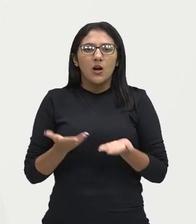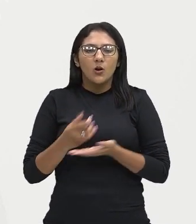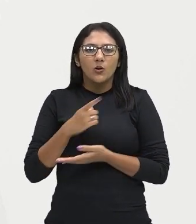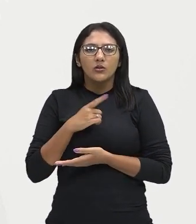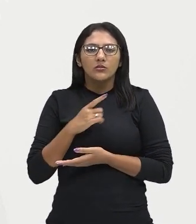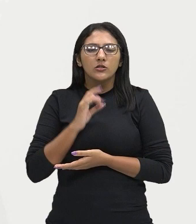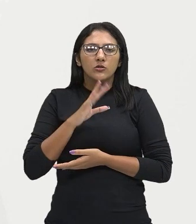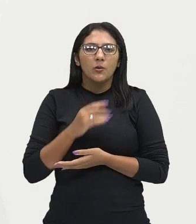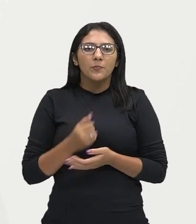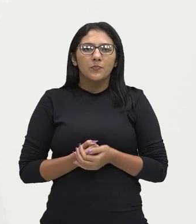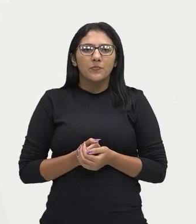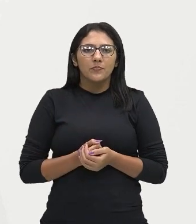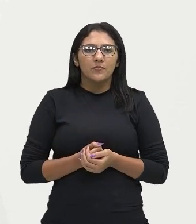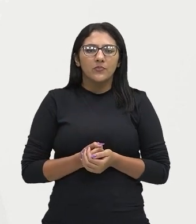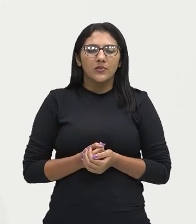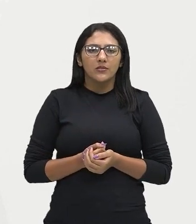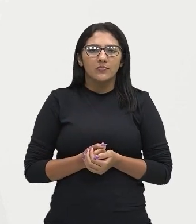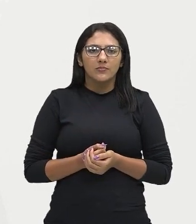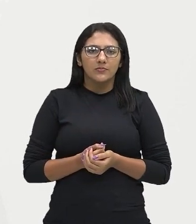que sobrou. Sobrou então